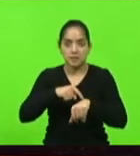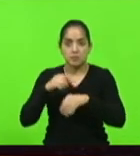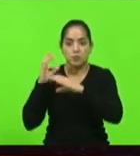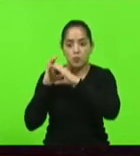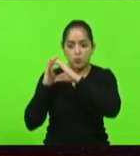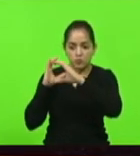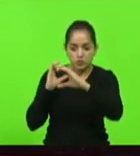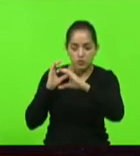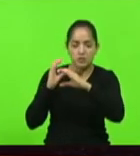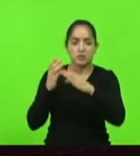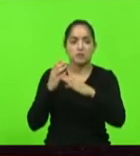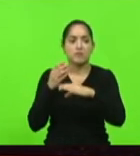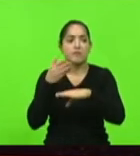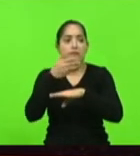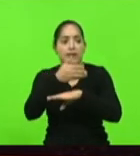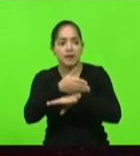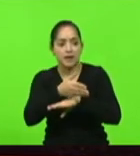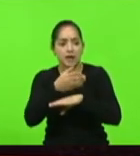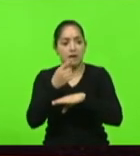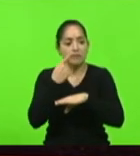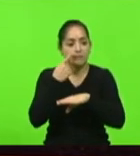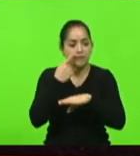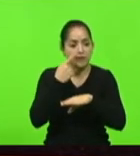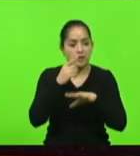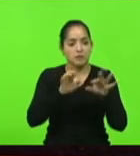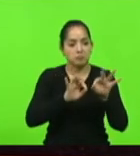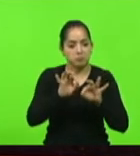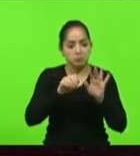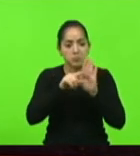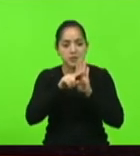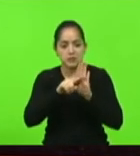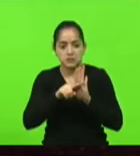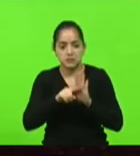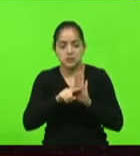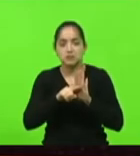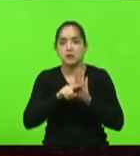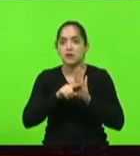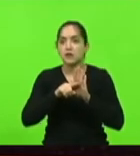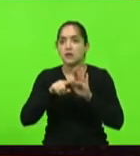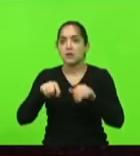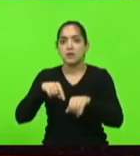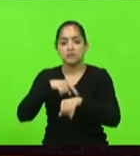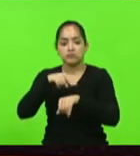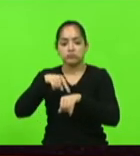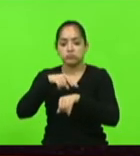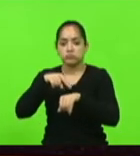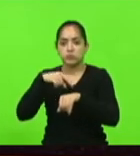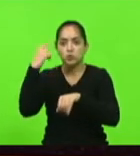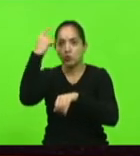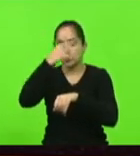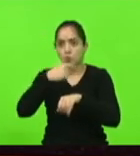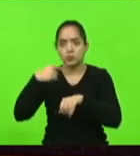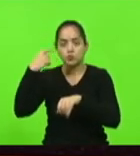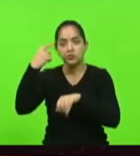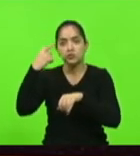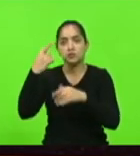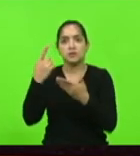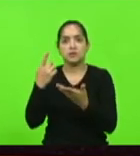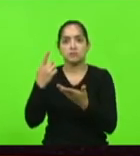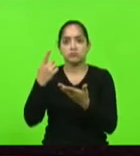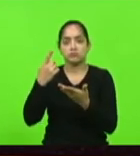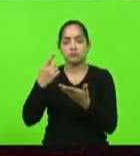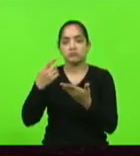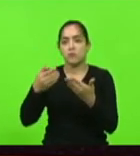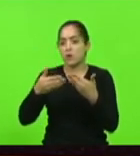o levantamento em loco, e em 24 horas depois pode fazer, lançar